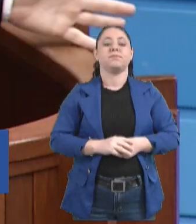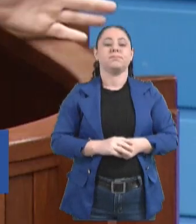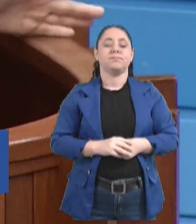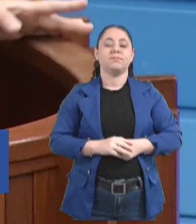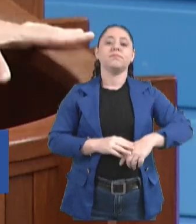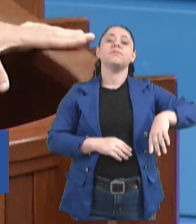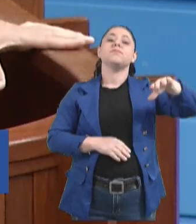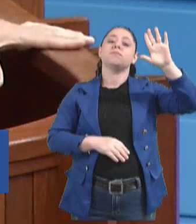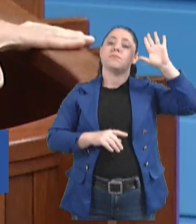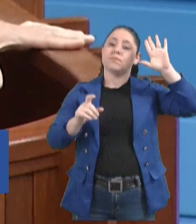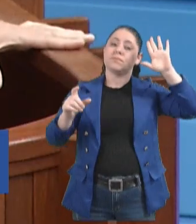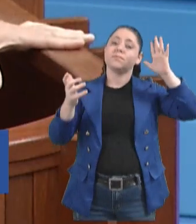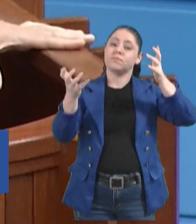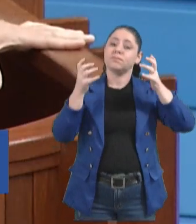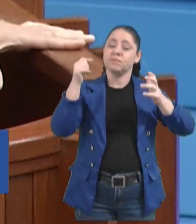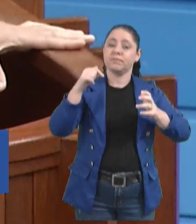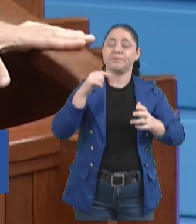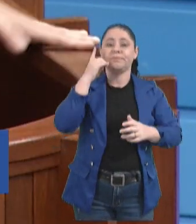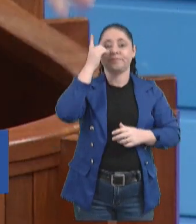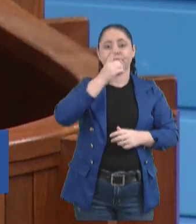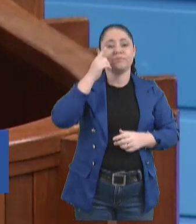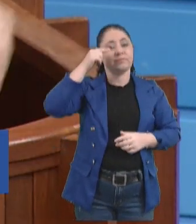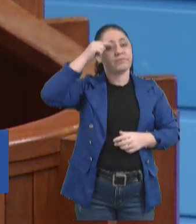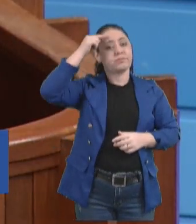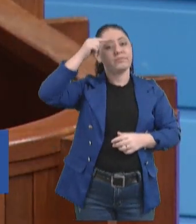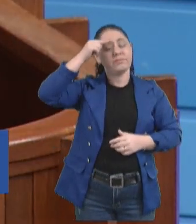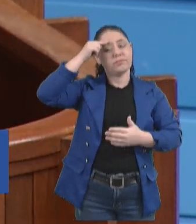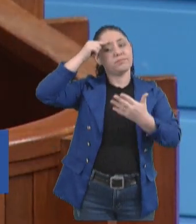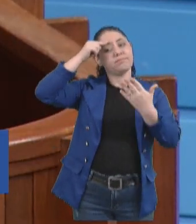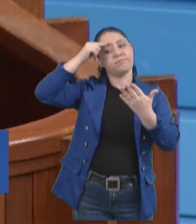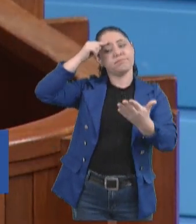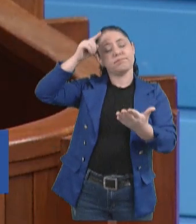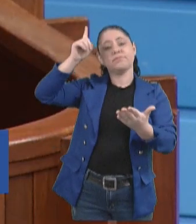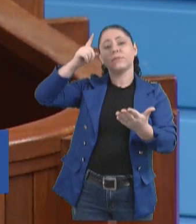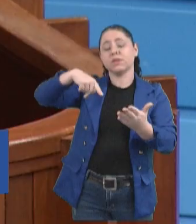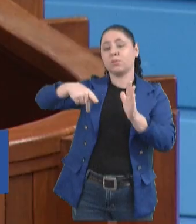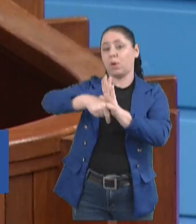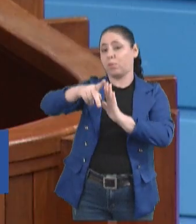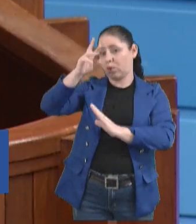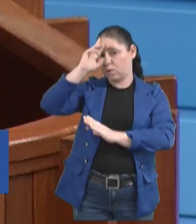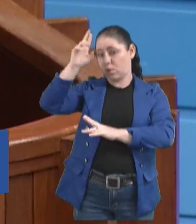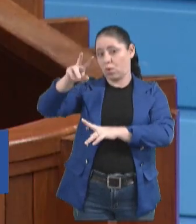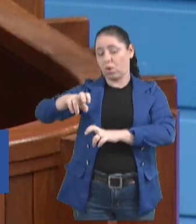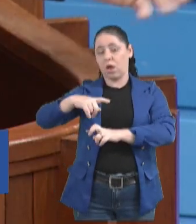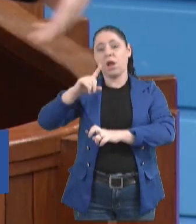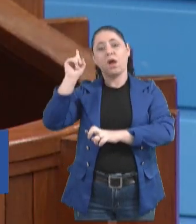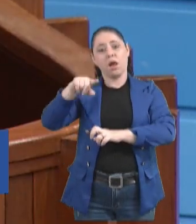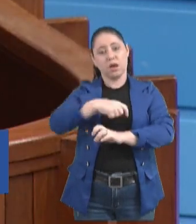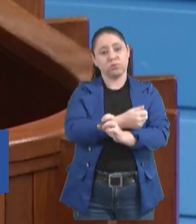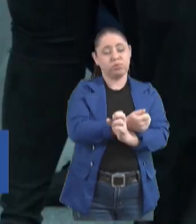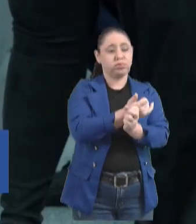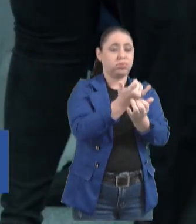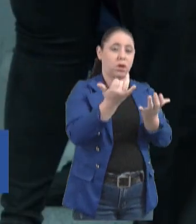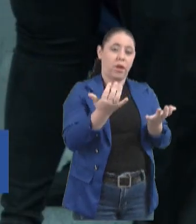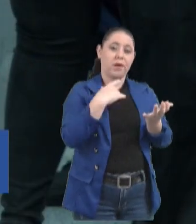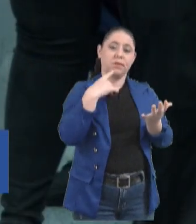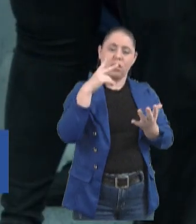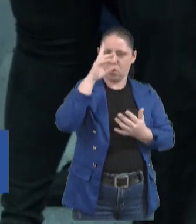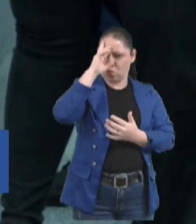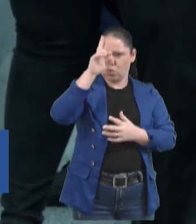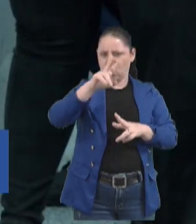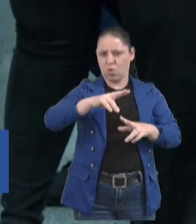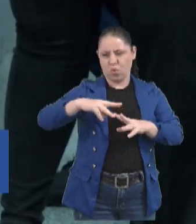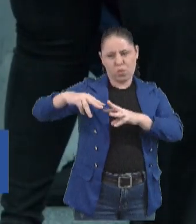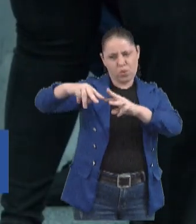Então, eu quero aqui, deputado Zé Teixeira, Vossa Excelência, que é ligado ao agronegócio, que tem